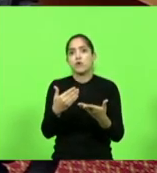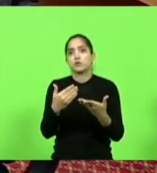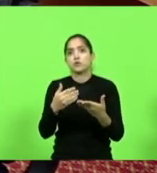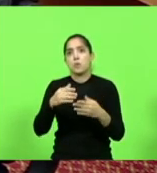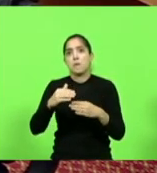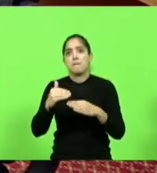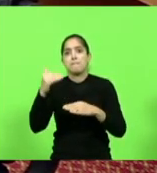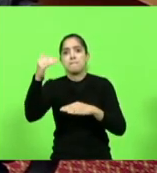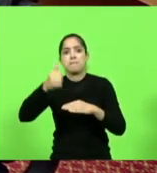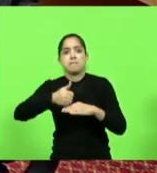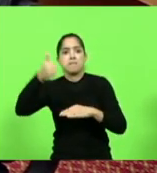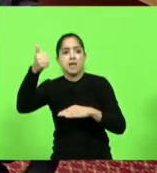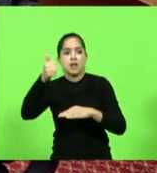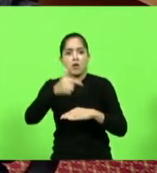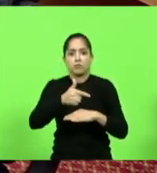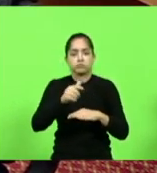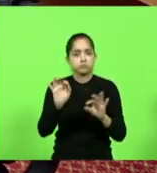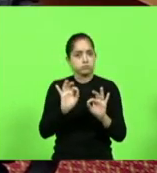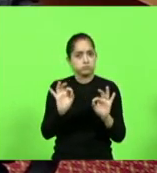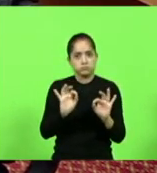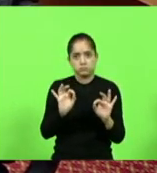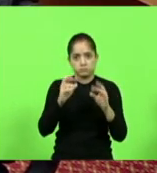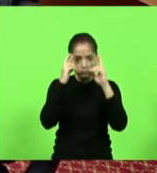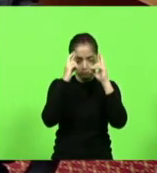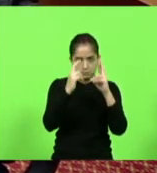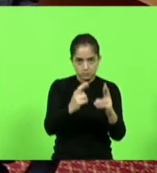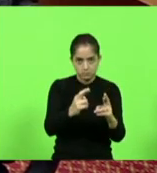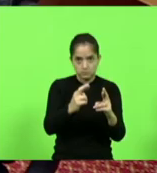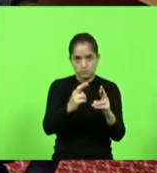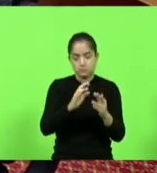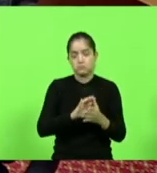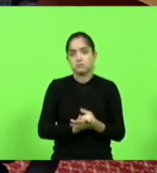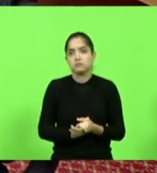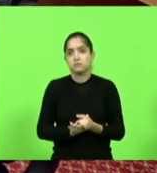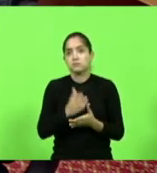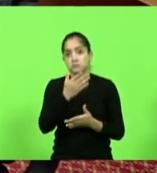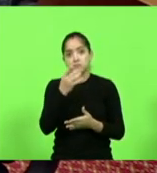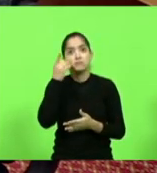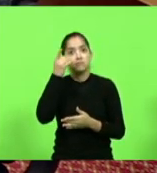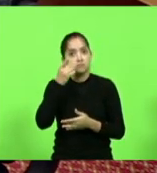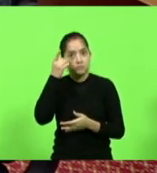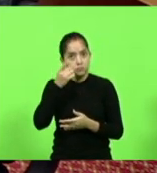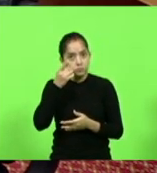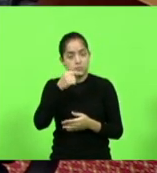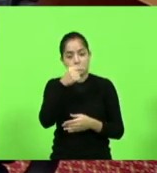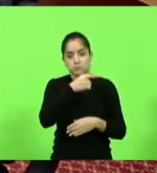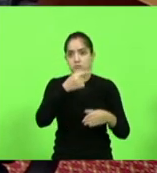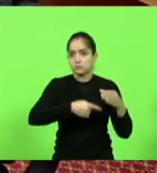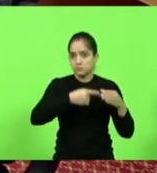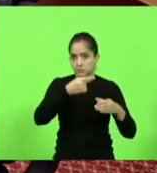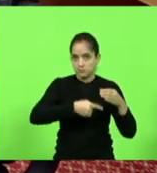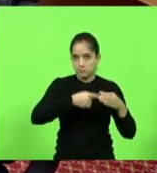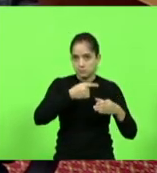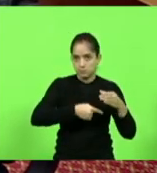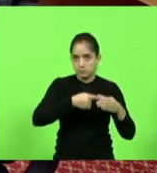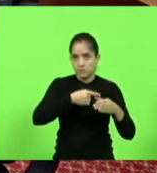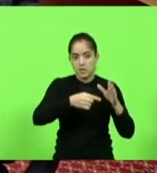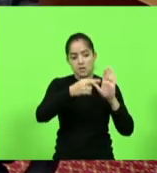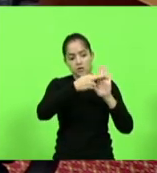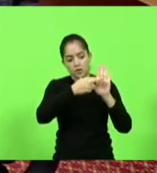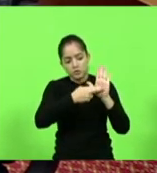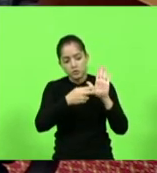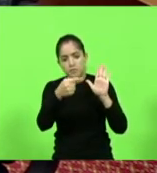do que ninguém, aqui tem que ser respeitado e eu respeito ao deputado que está na comissão e ele tem o regimento, diz isso